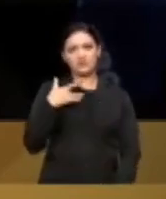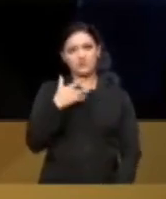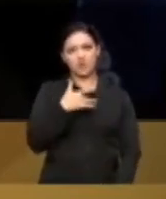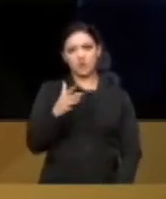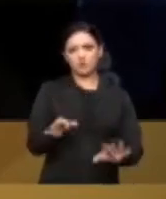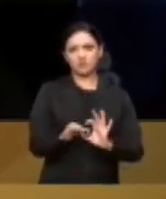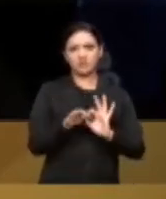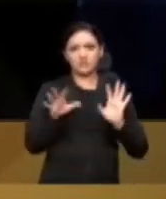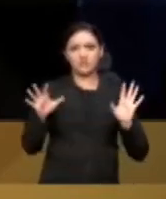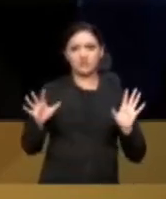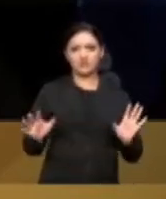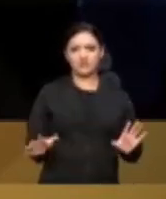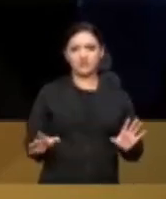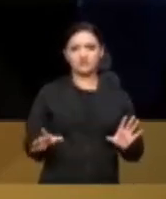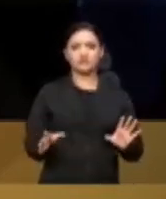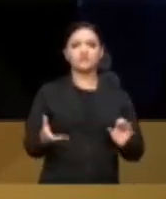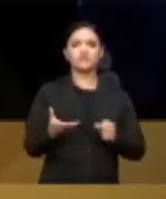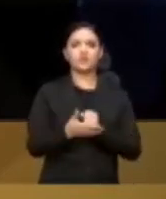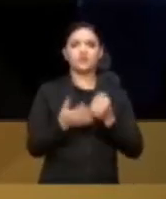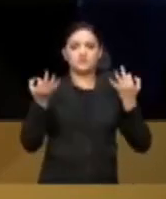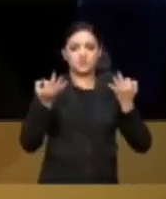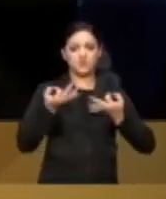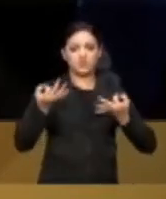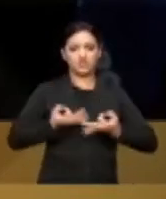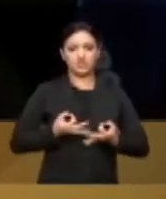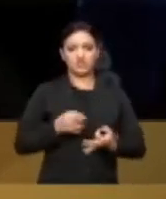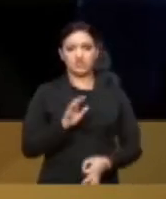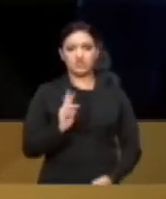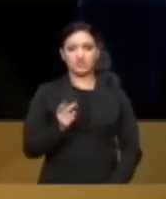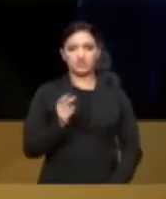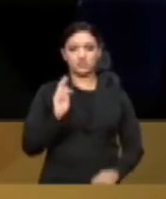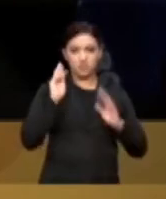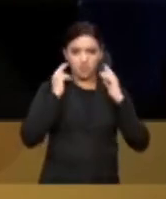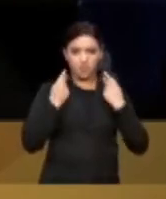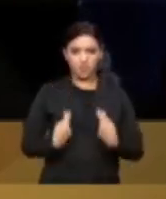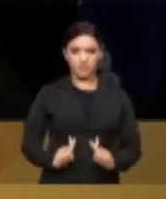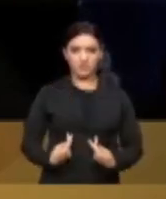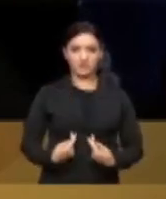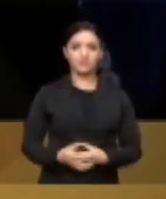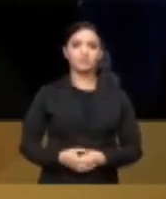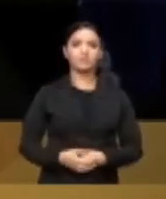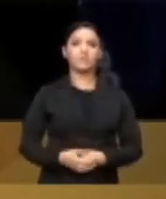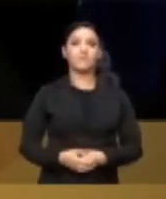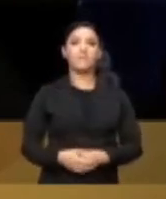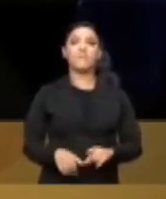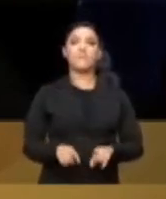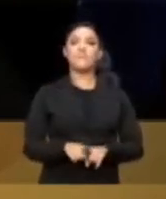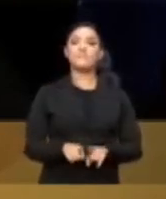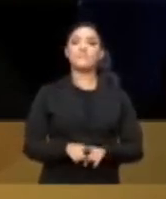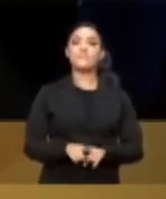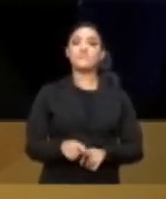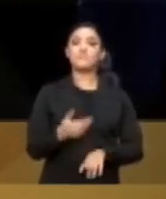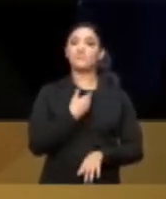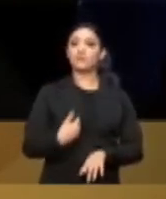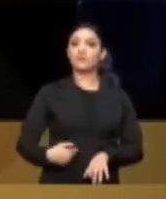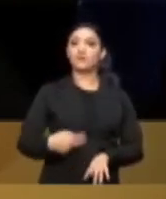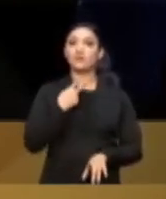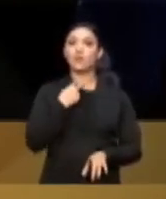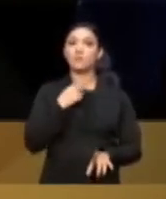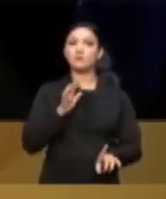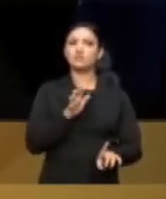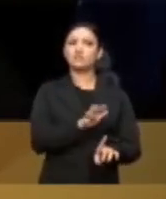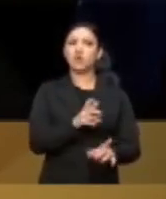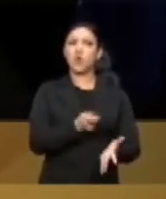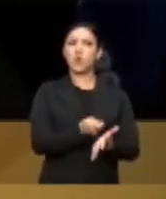liberdade individual e o princípio da dignidade humana. B. O Estado não pode constranger fisicamente o indivíduo a ser